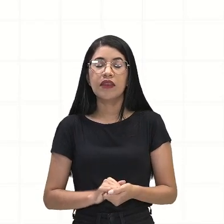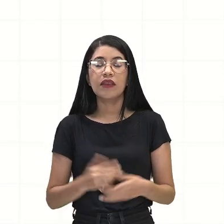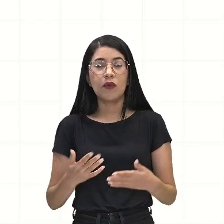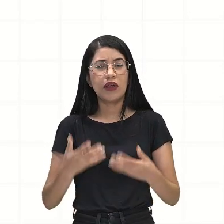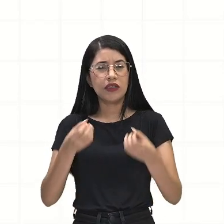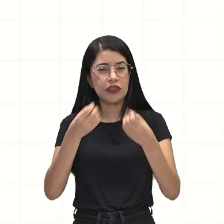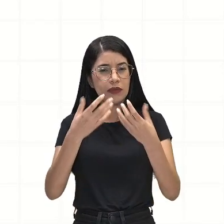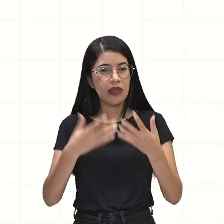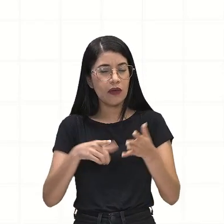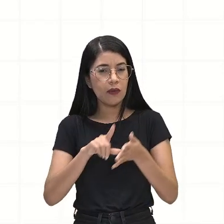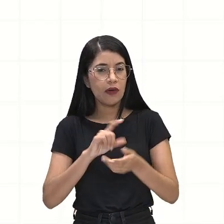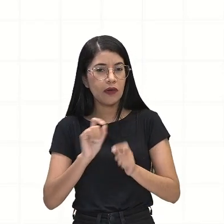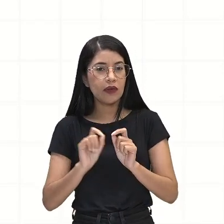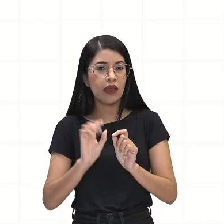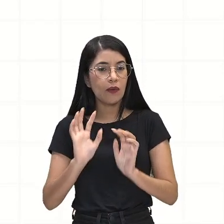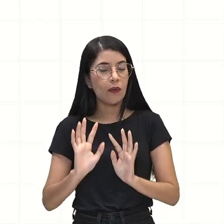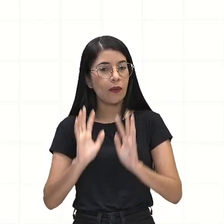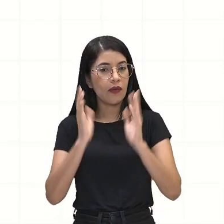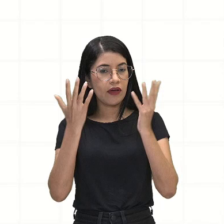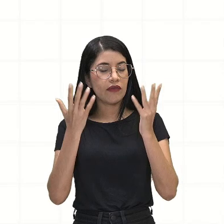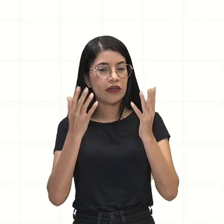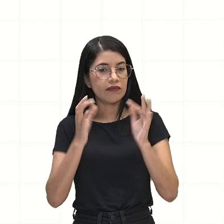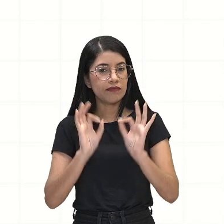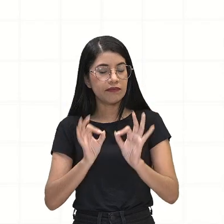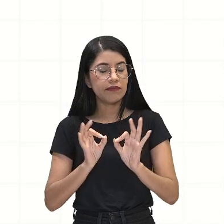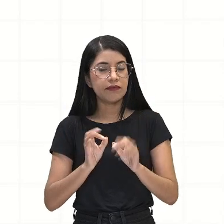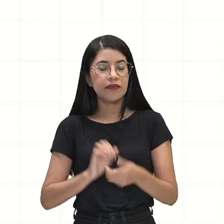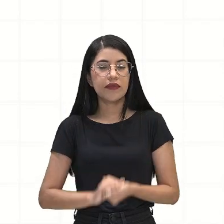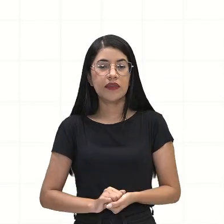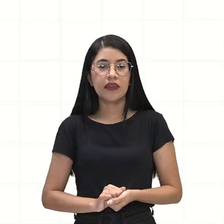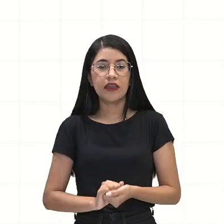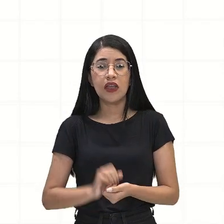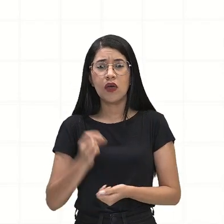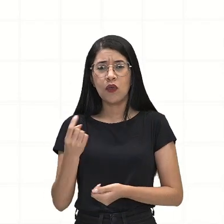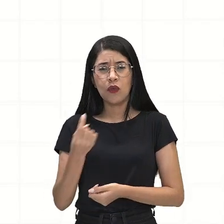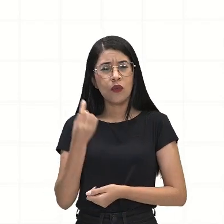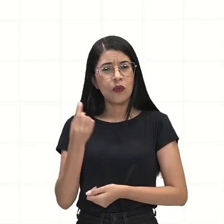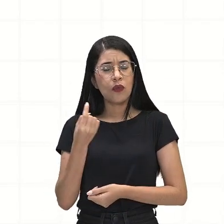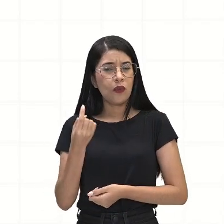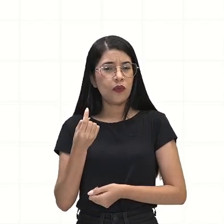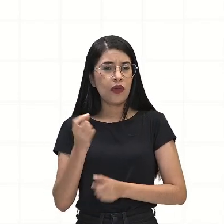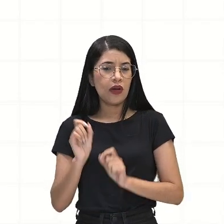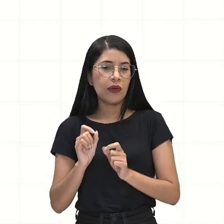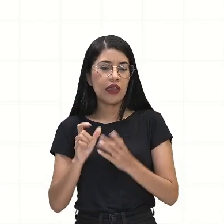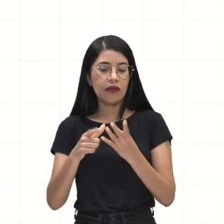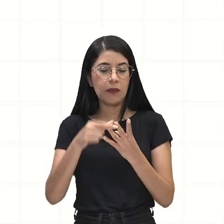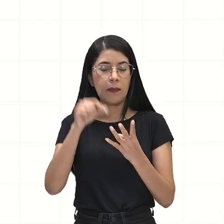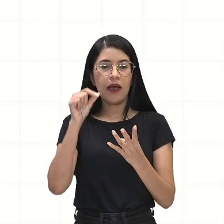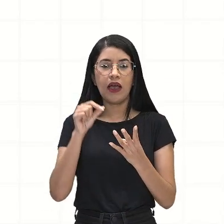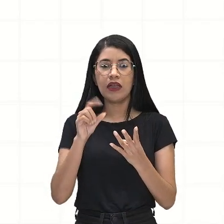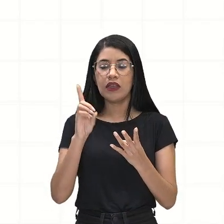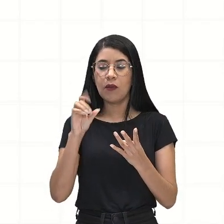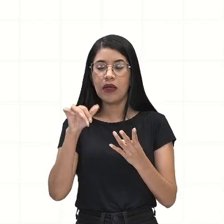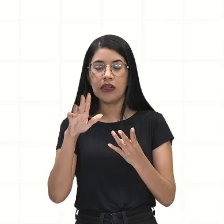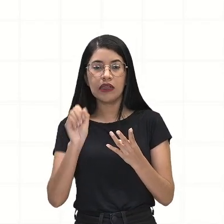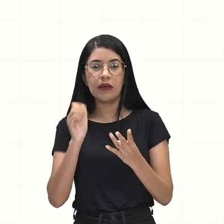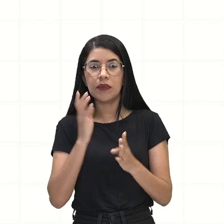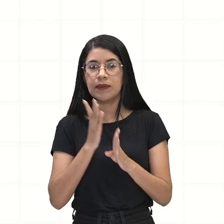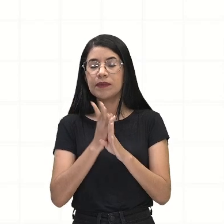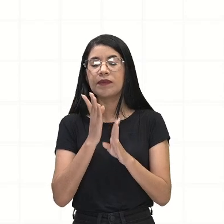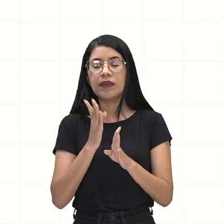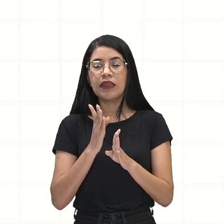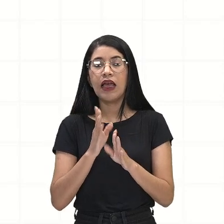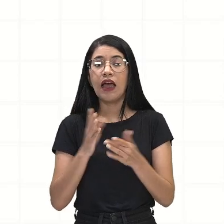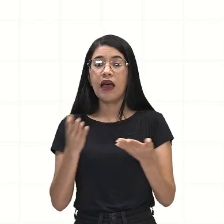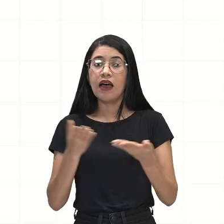um exemplo sobre evento. Né? Quando o evento é só um, era retirar uma carta e ser uma dama. Agora a gente já vai